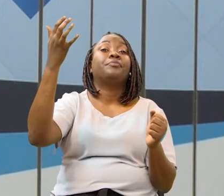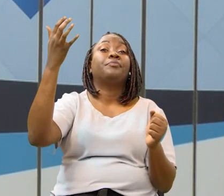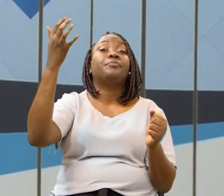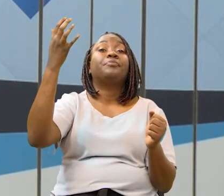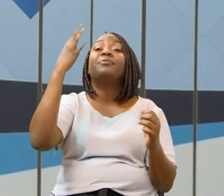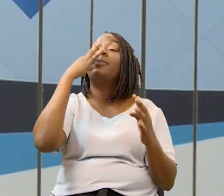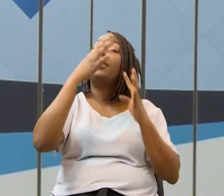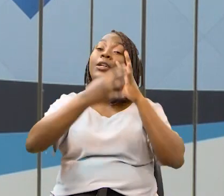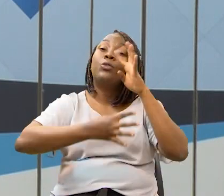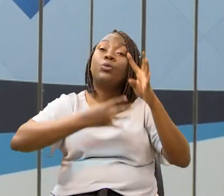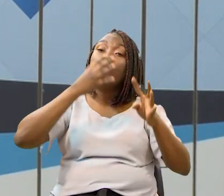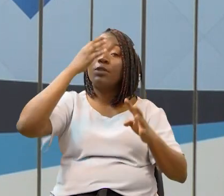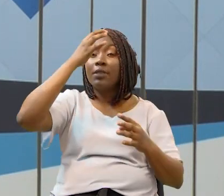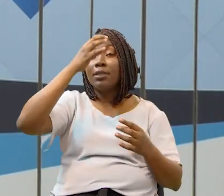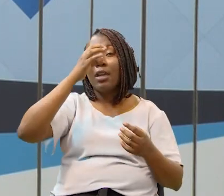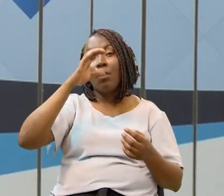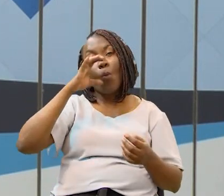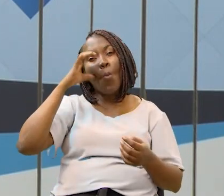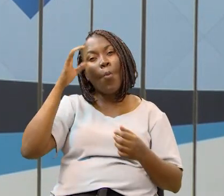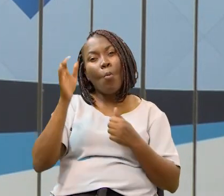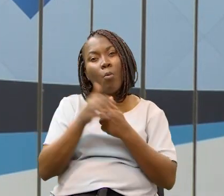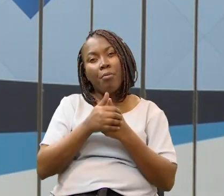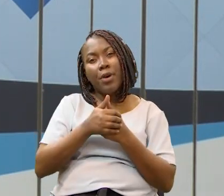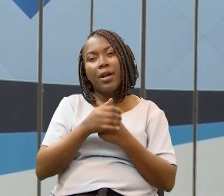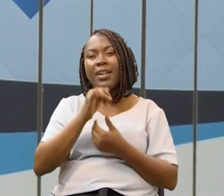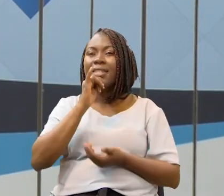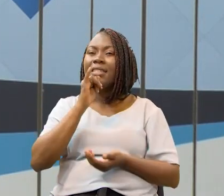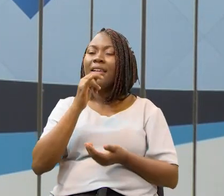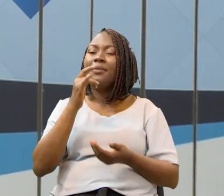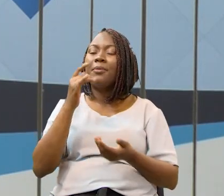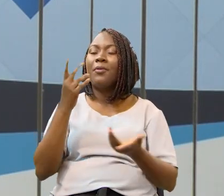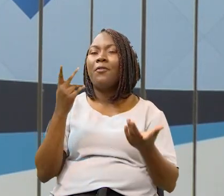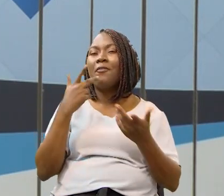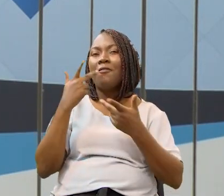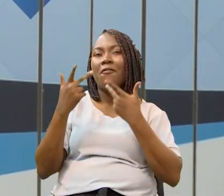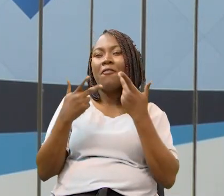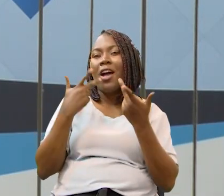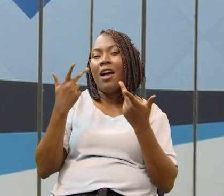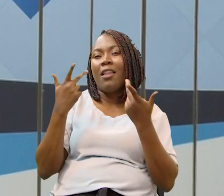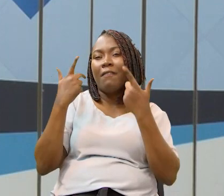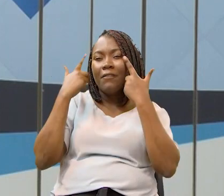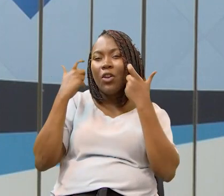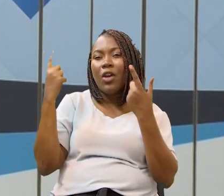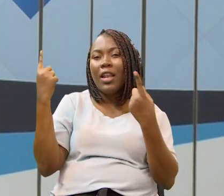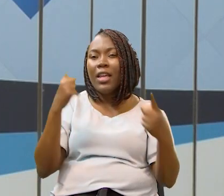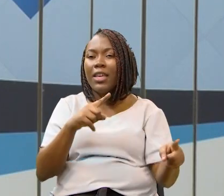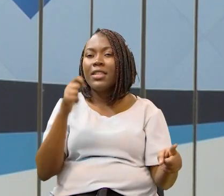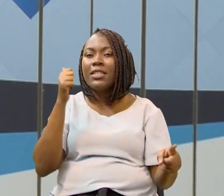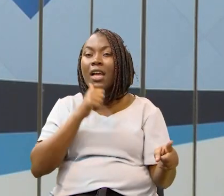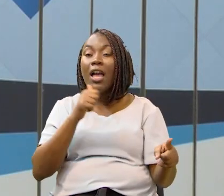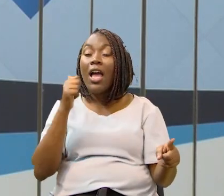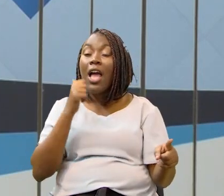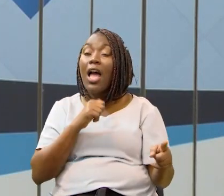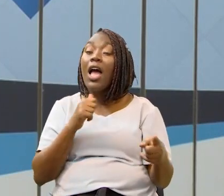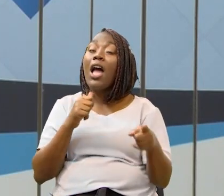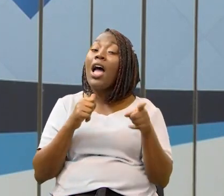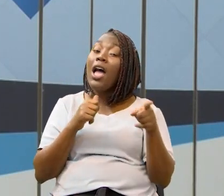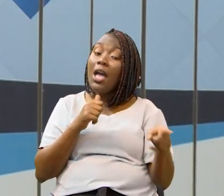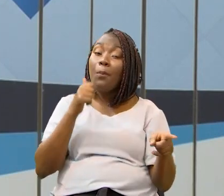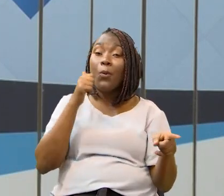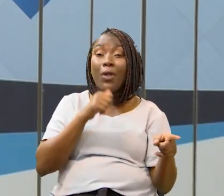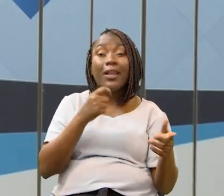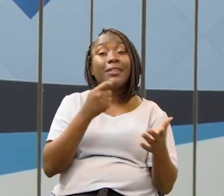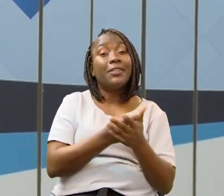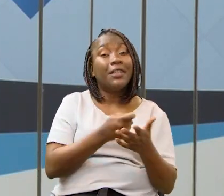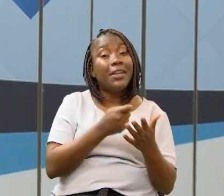de denúncias anônimas. Sim. Quando a gente fala, por exemplo, da questão da violência da mulher, né, muitas vezes a mulher tem